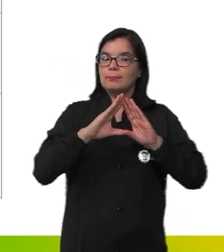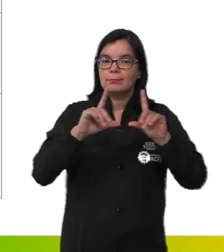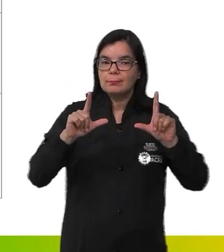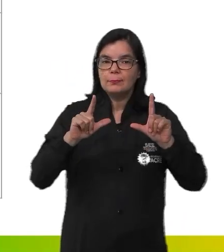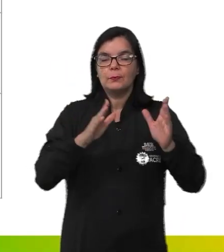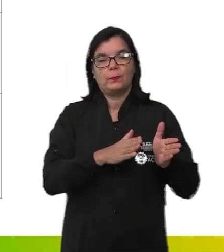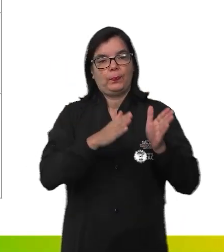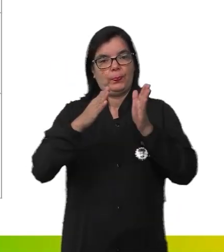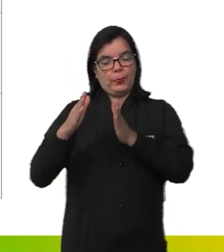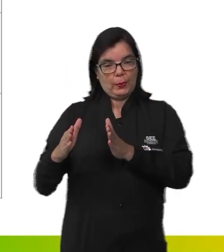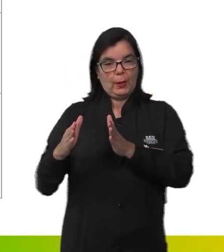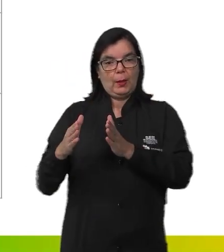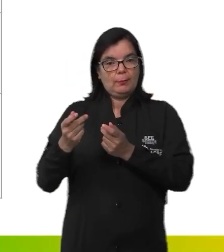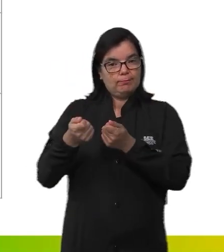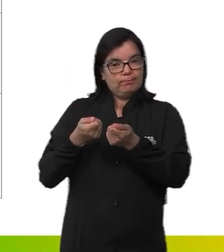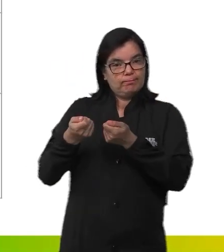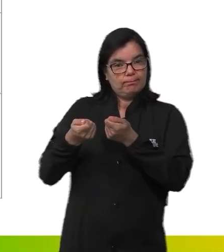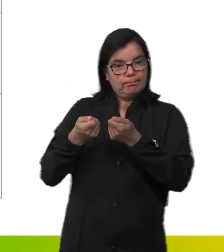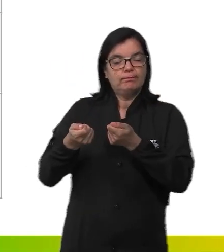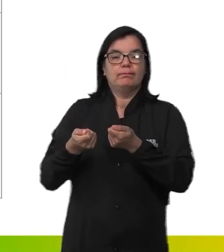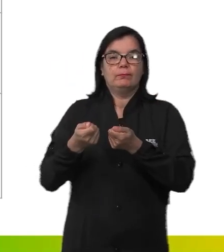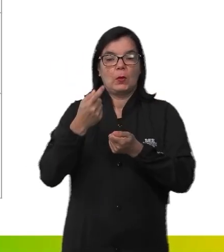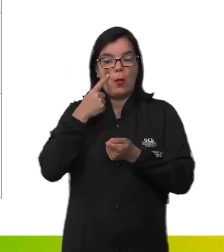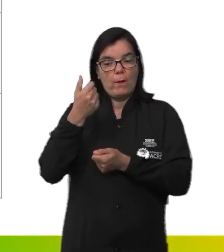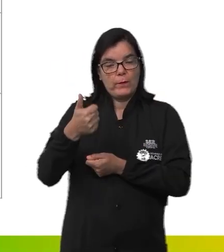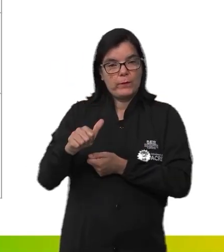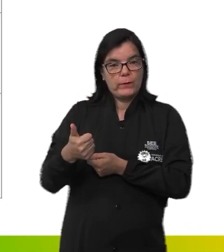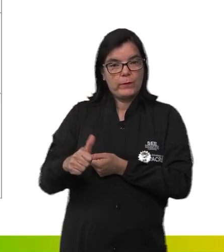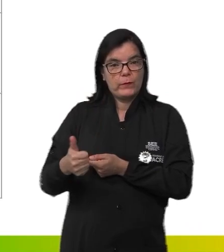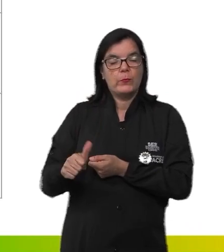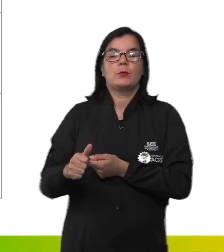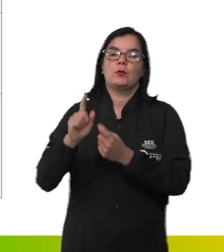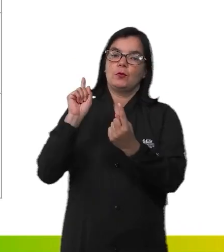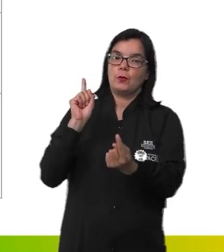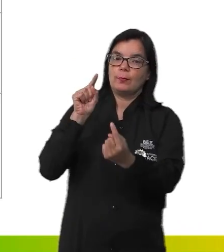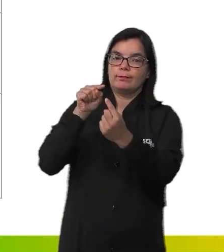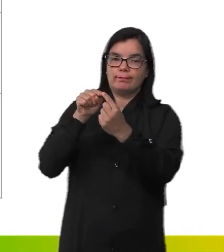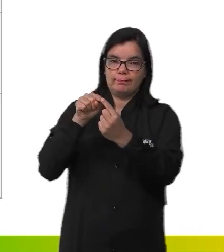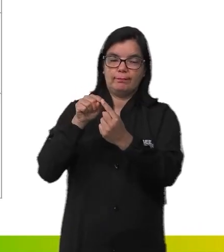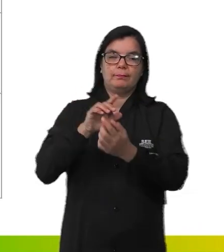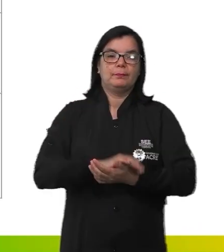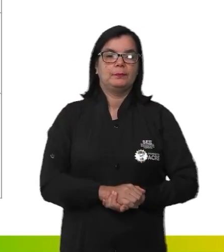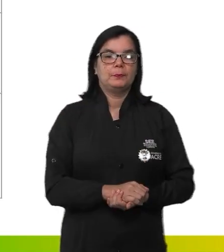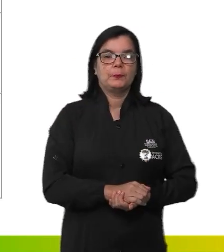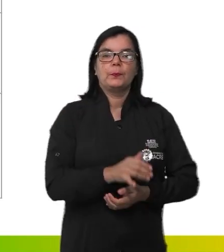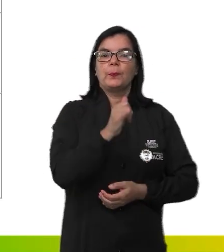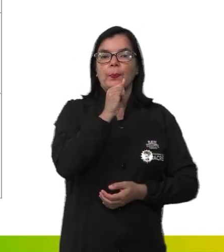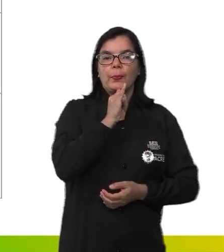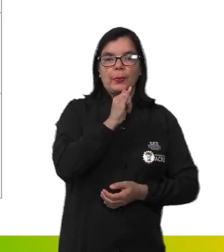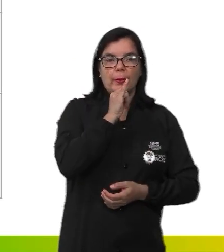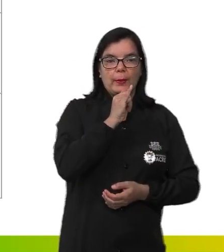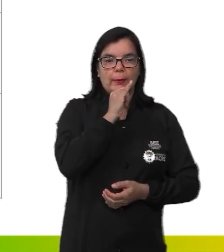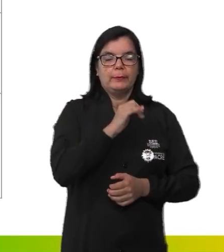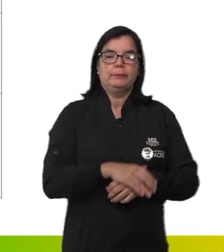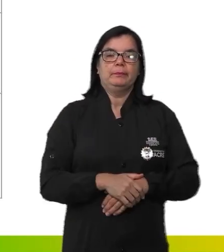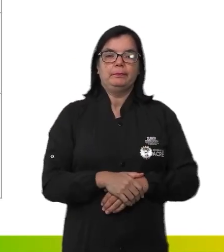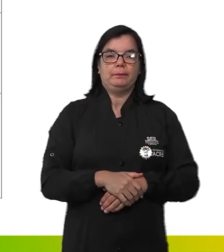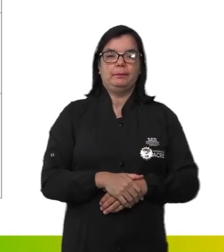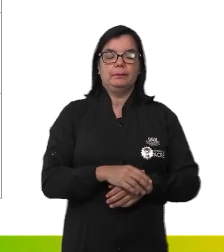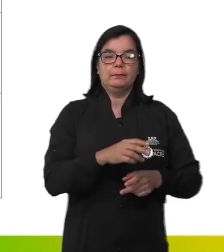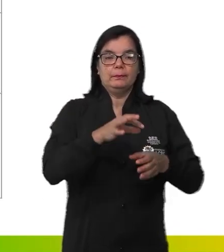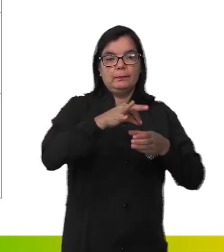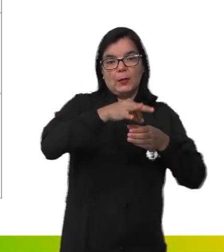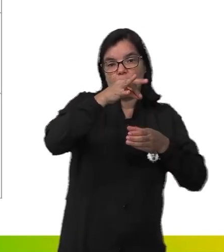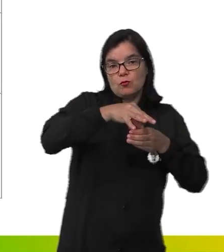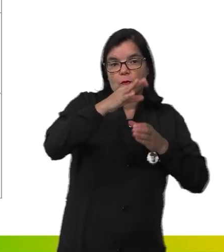subjetivo. Já o científico, ele é controlado, é verificado e objetivo. Exemplos: conhecimento popular,